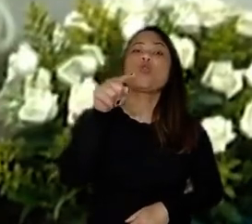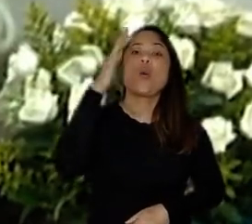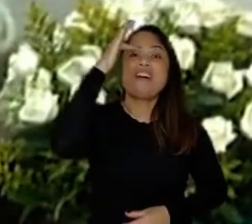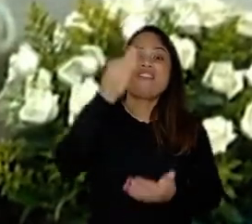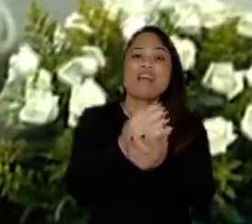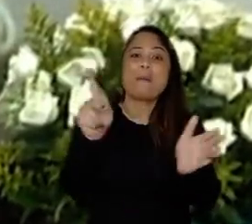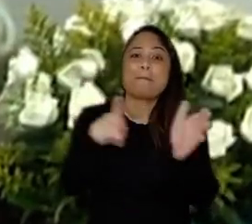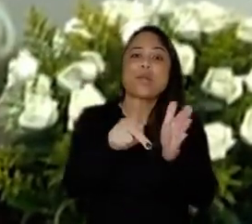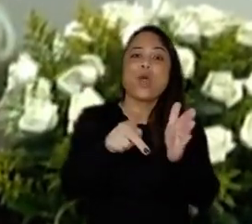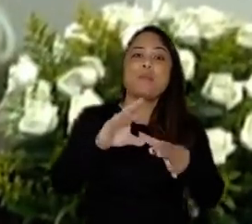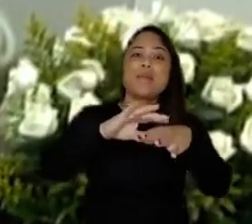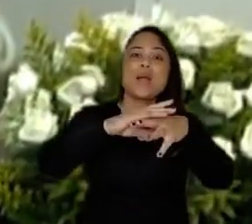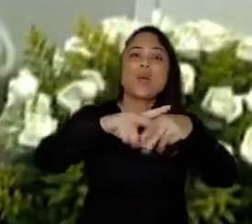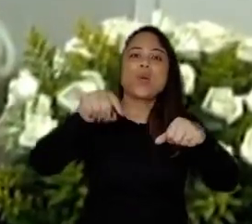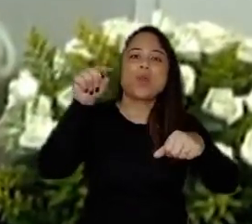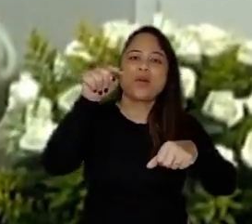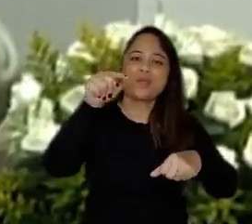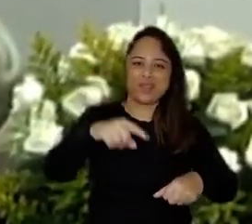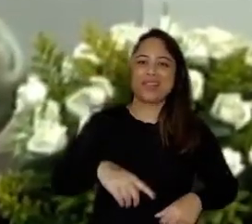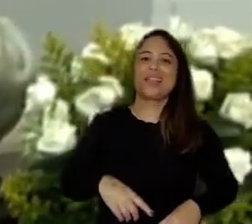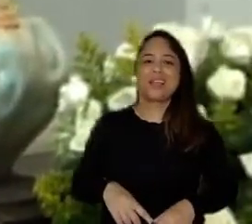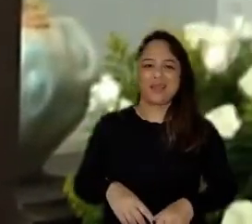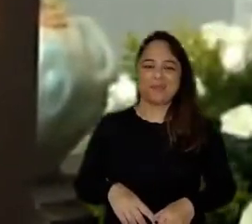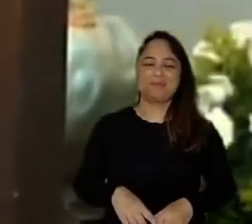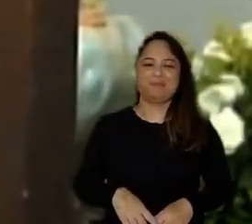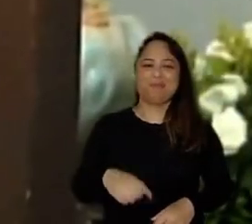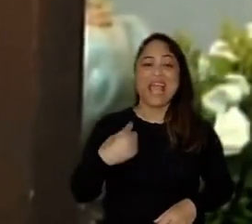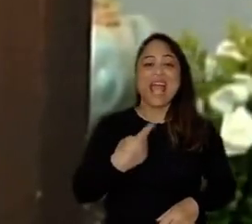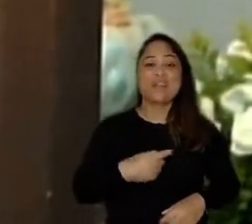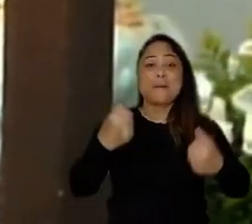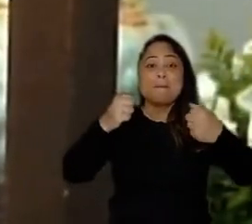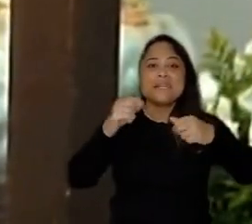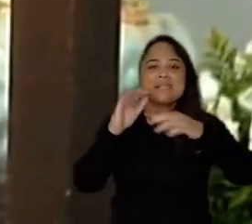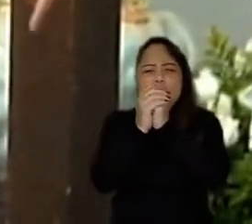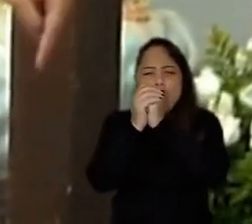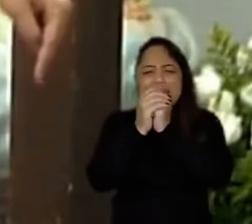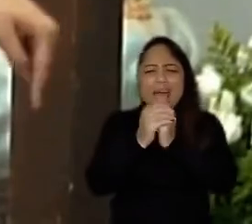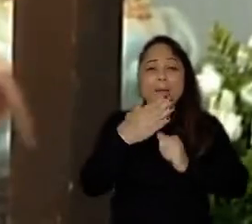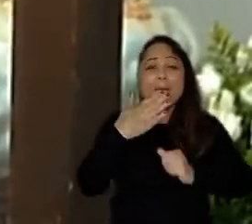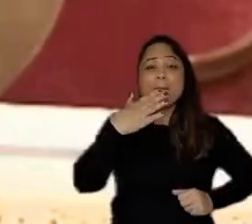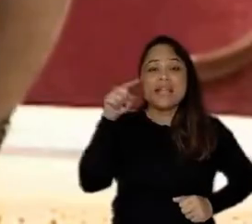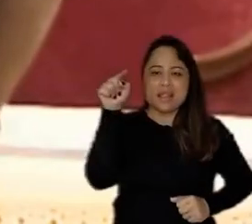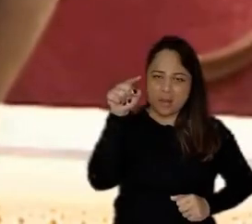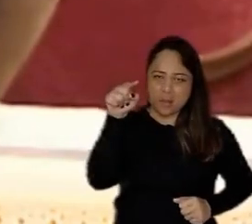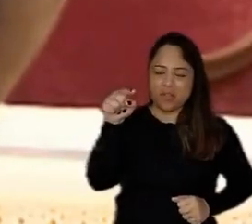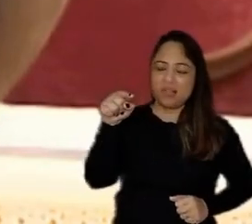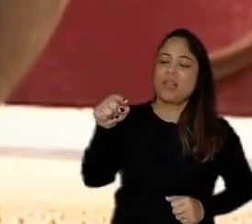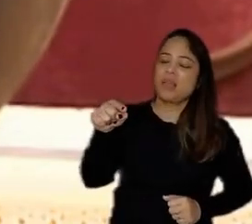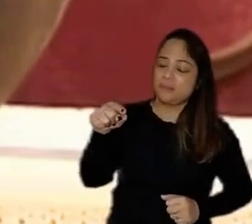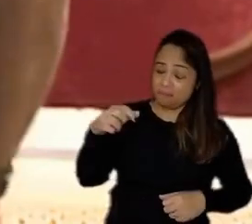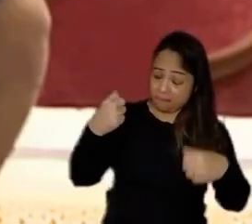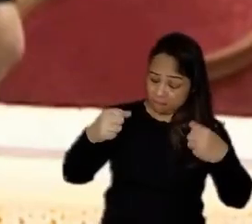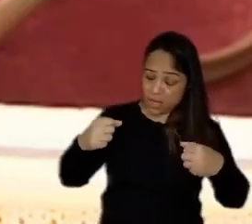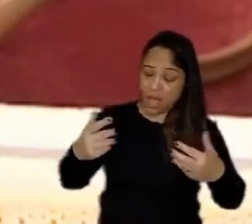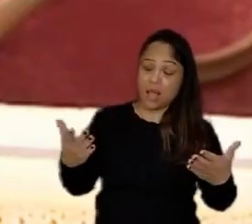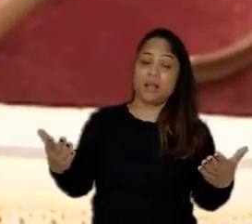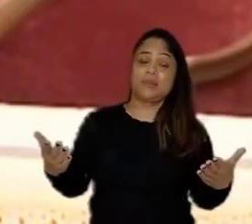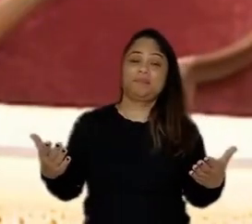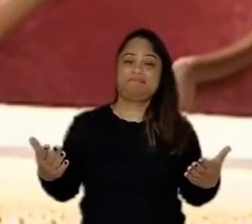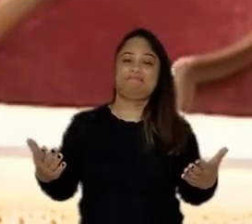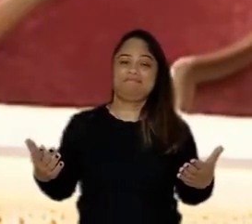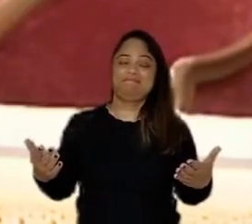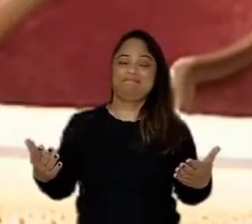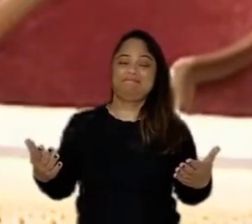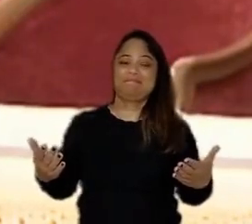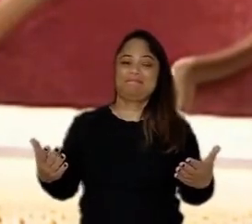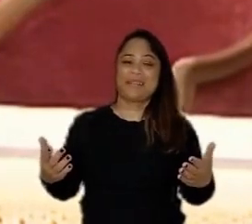pessoas não entendem. A gente é obrigado a orar por você, a gente é obrigado, está na liturgia, na bênção do Santíssimo,